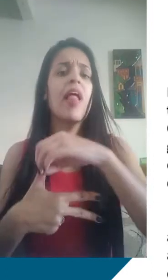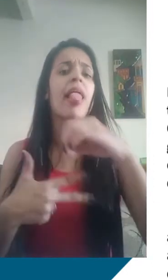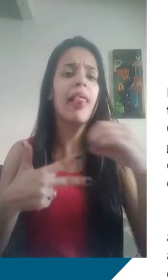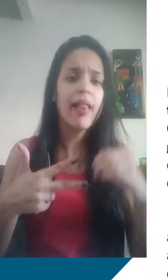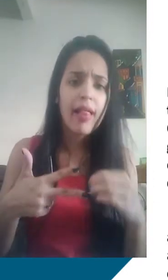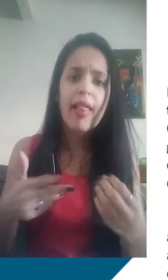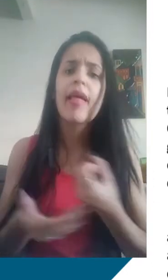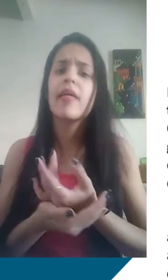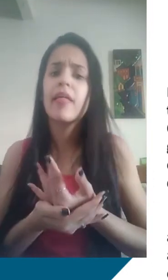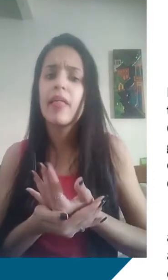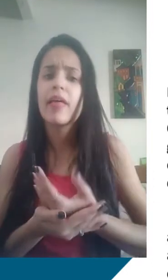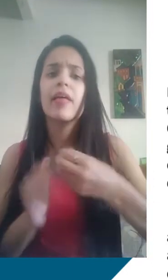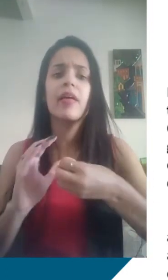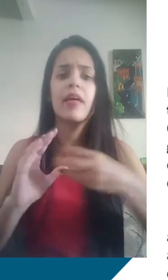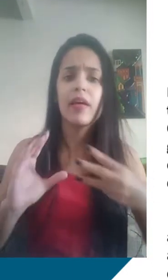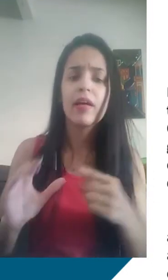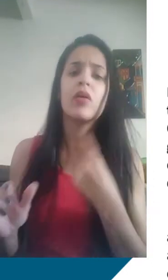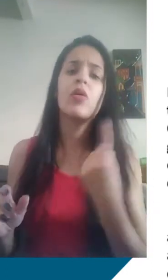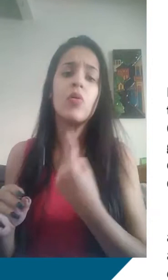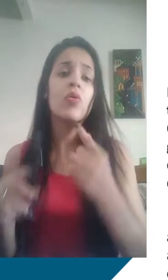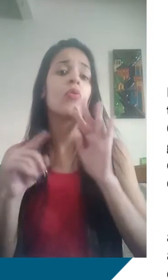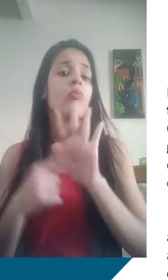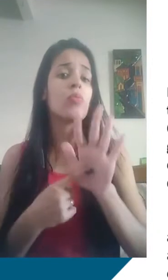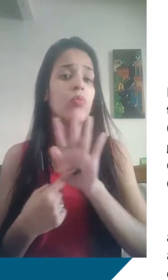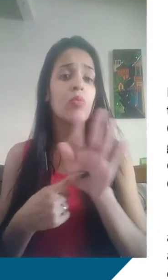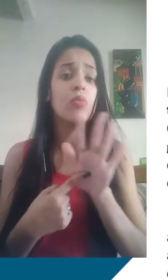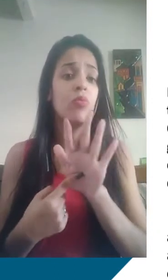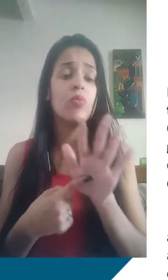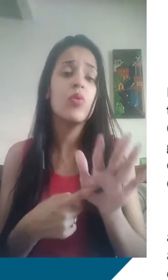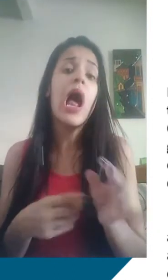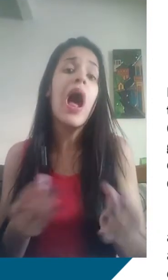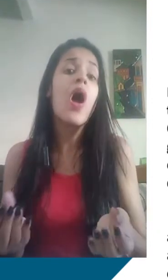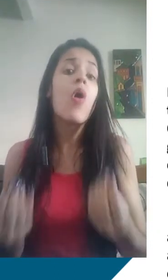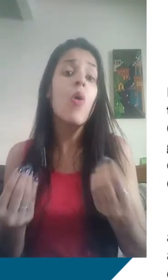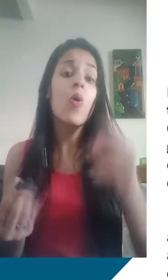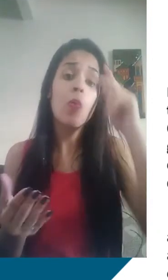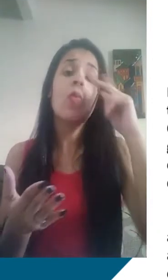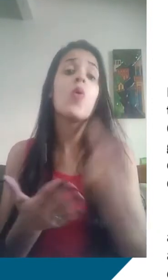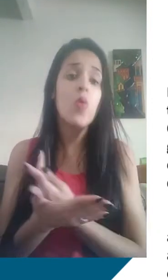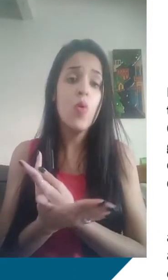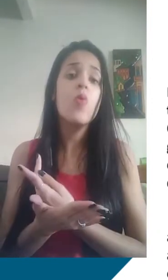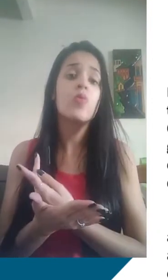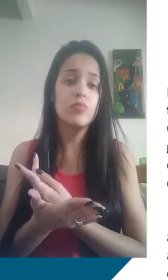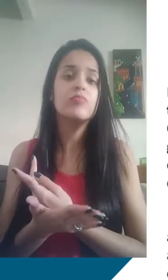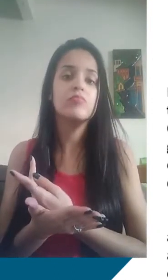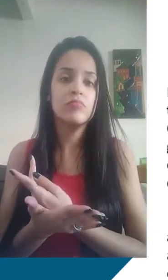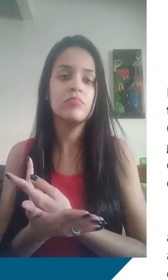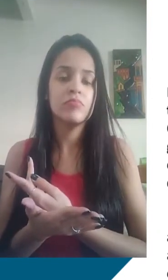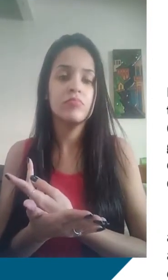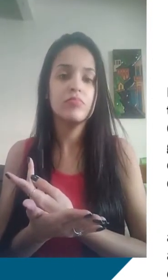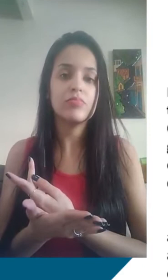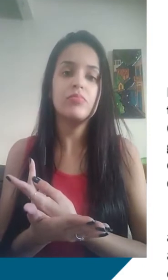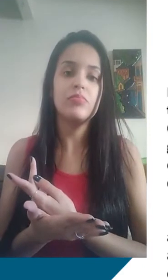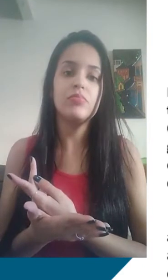Comentaremos as alternativas e o gabarito. O objetivo é compreender como se dá a construção do enunciado e de que modo